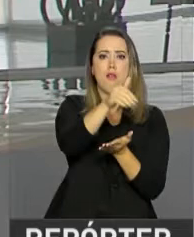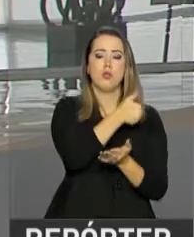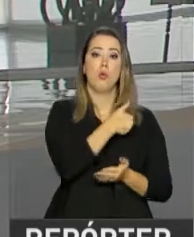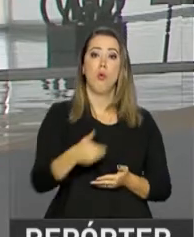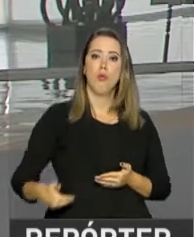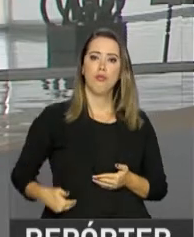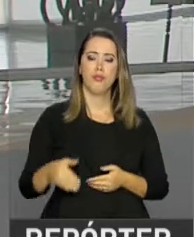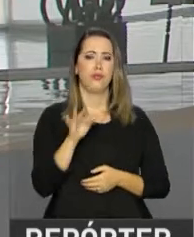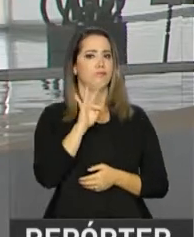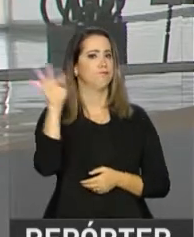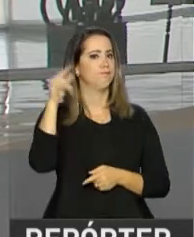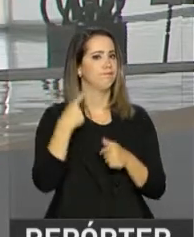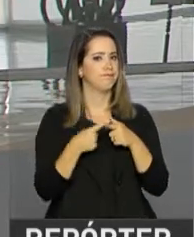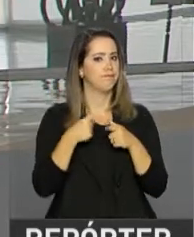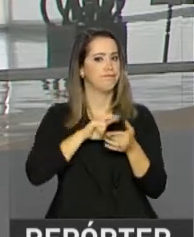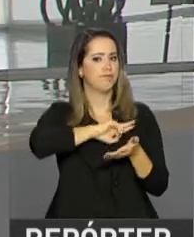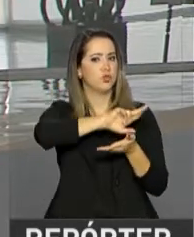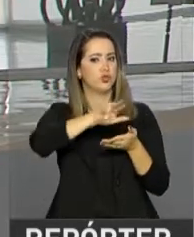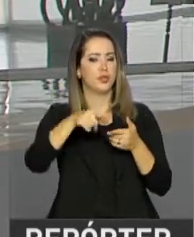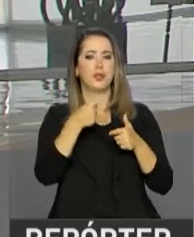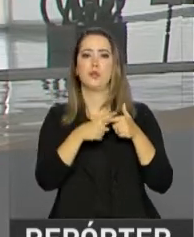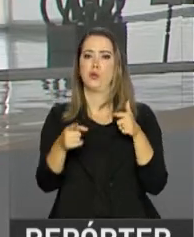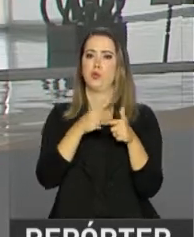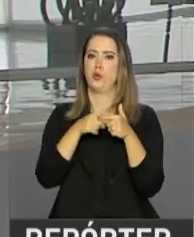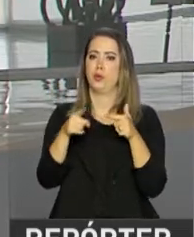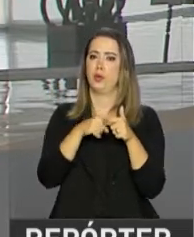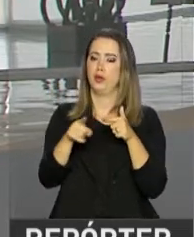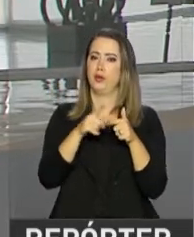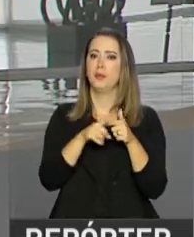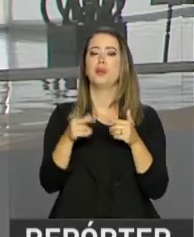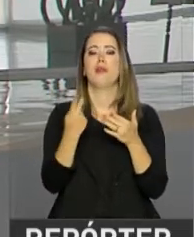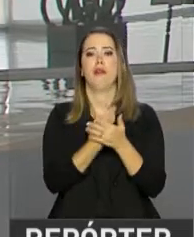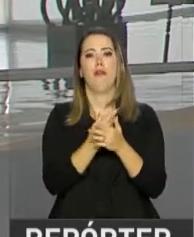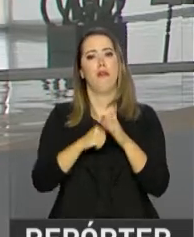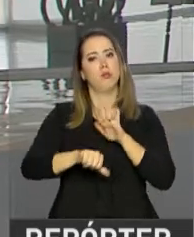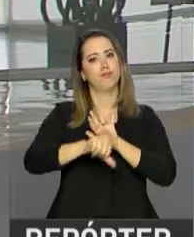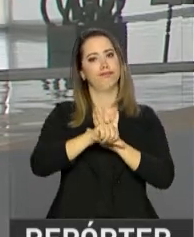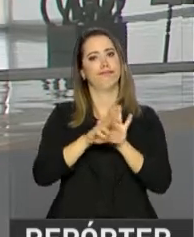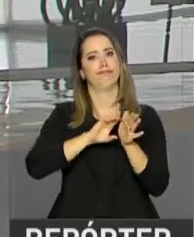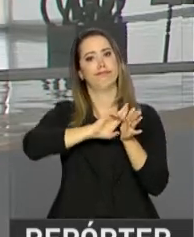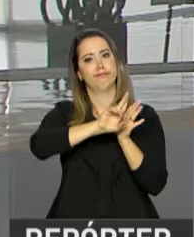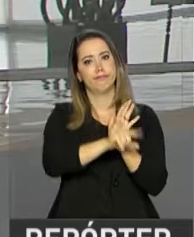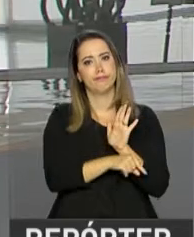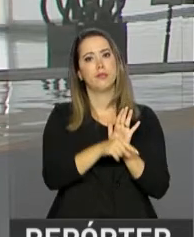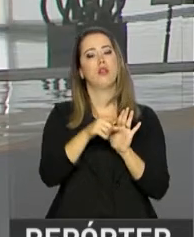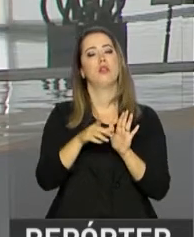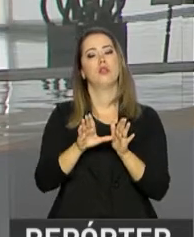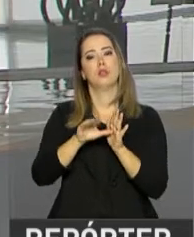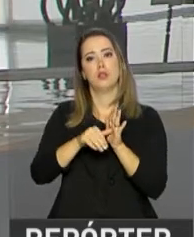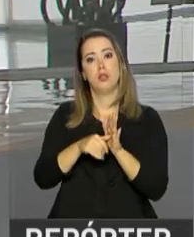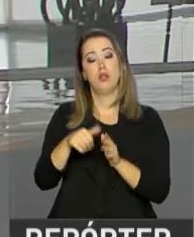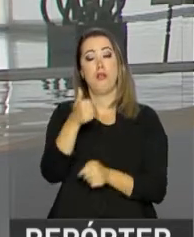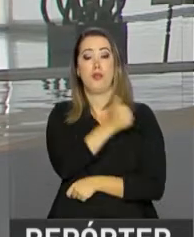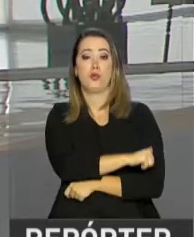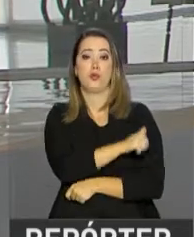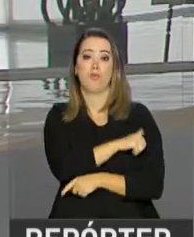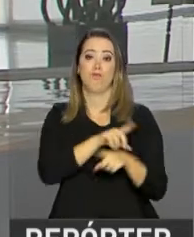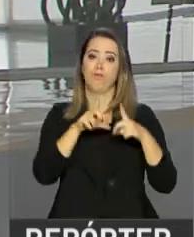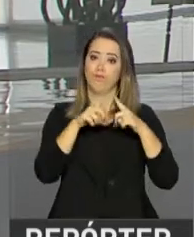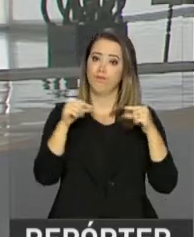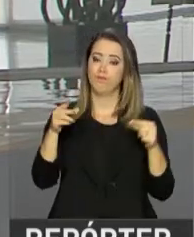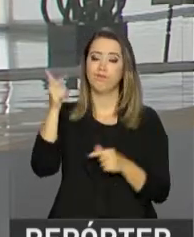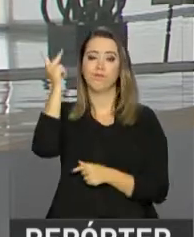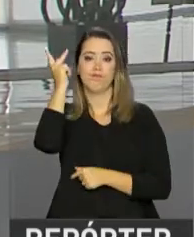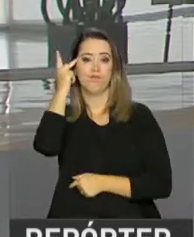justa causa por diferentes atos ilícitos, entre eles atos de corrupção. Rio de Janeiro, Distrito Federal e